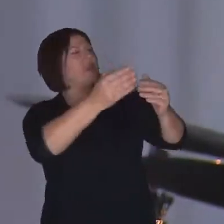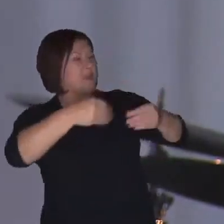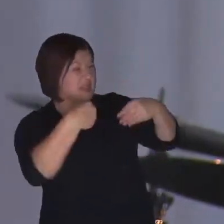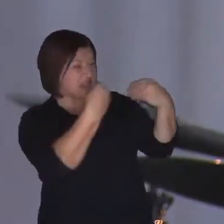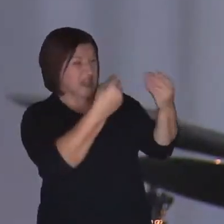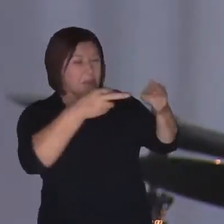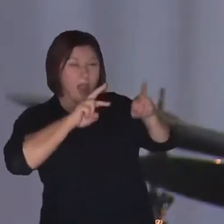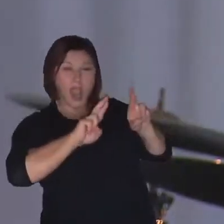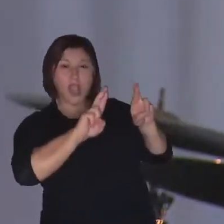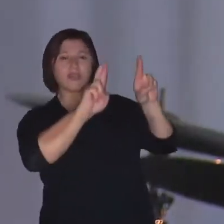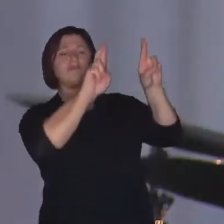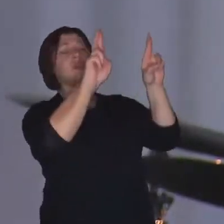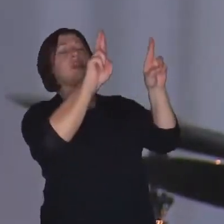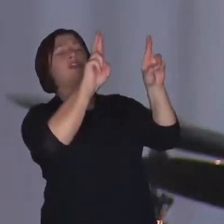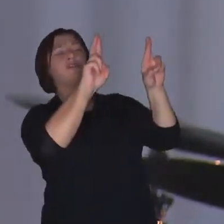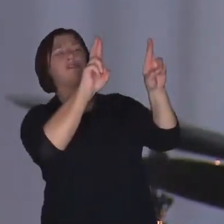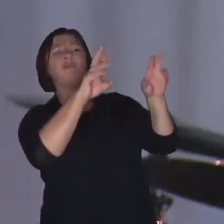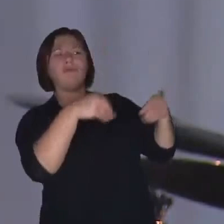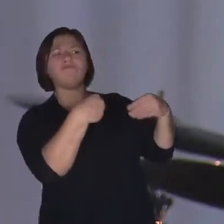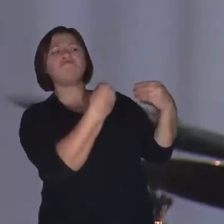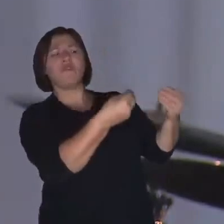casamento para o Tom.